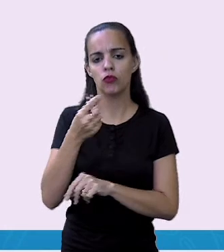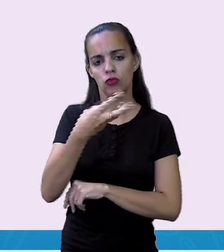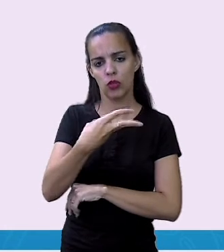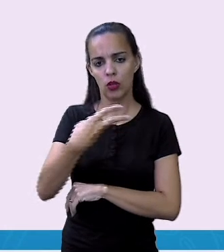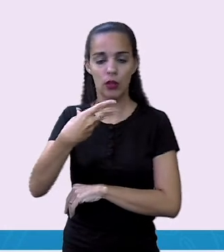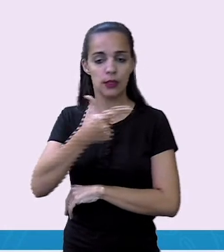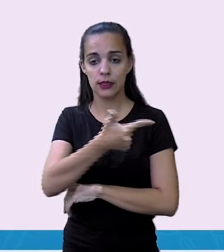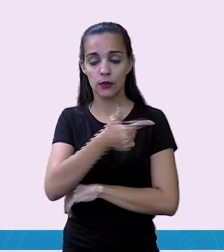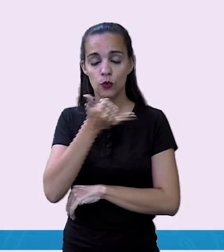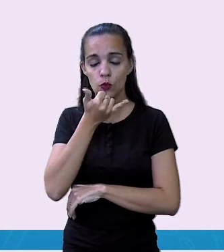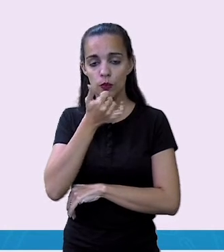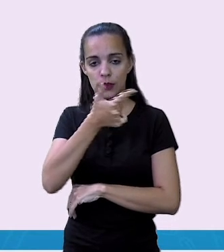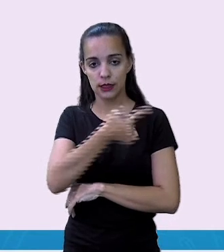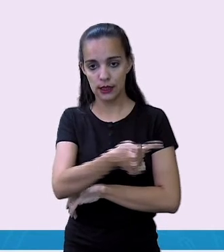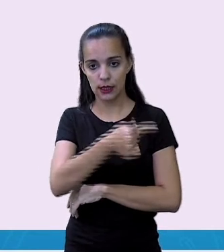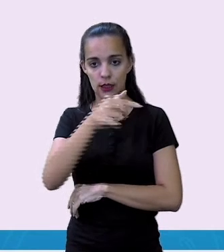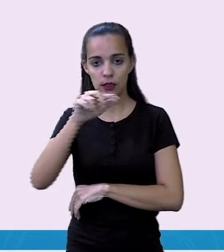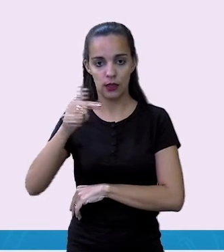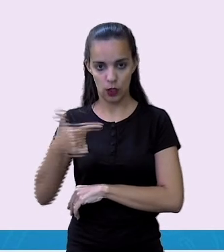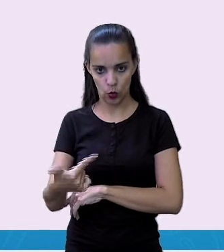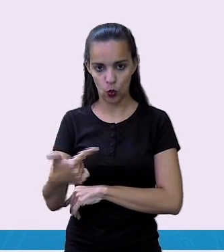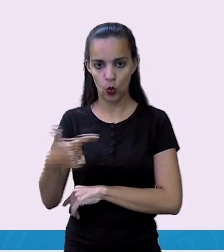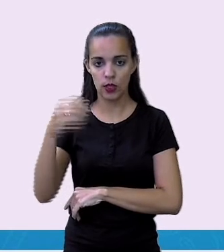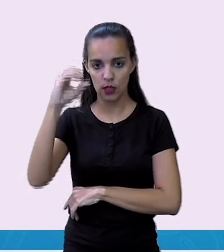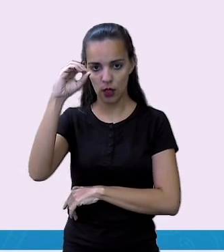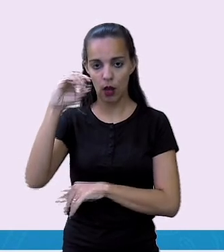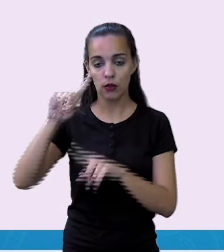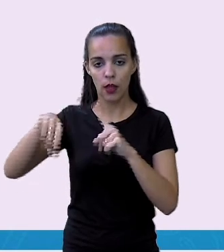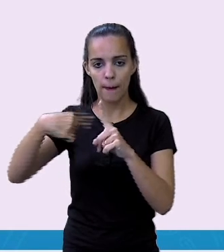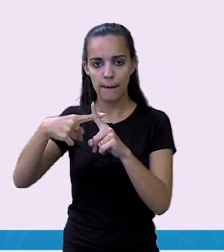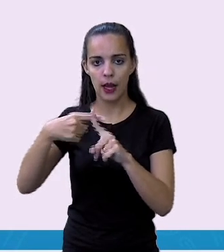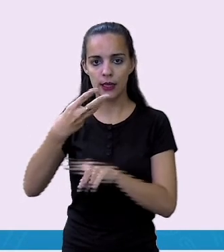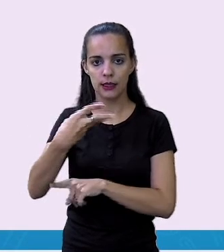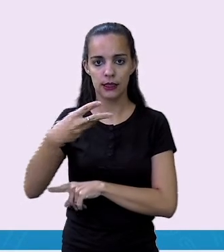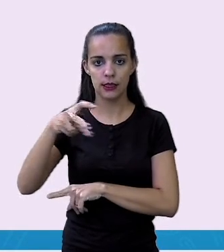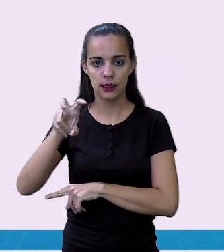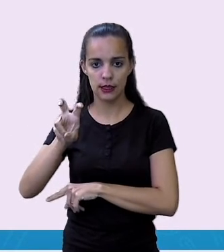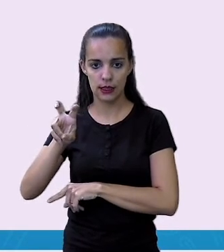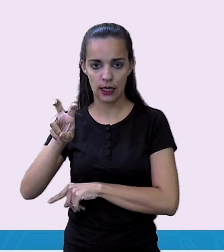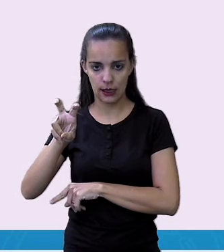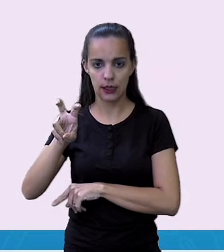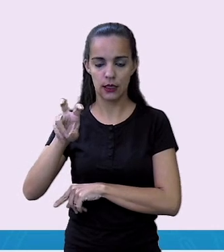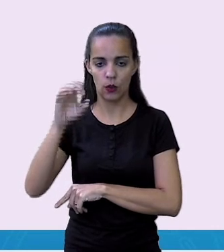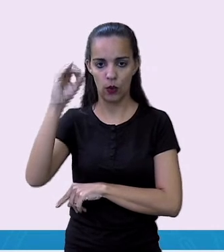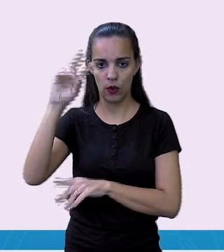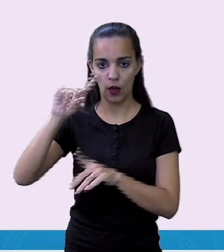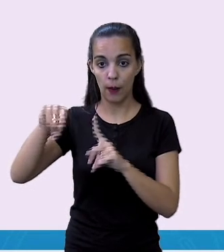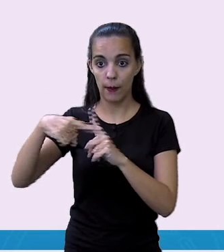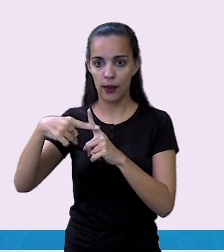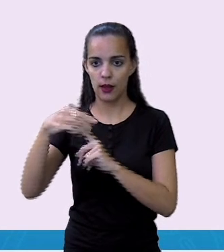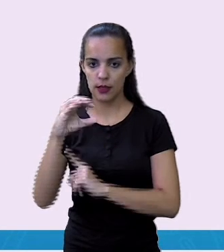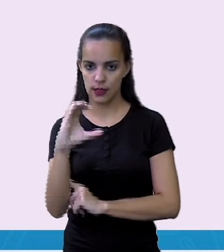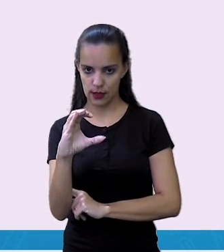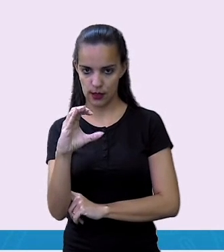35, que é o ângulo B, mais o ângulo C, que eu não conheço.